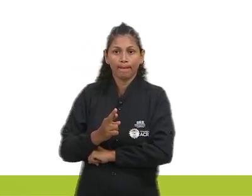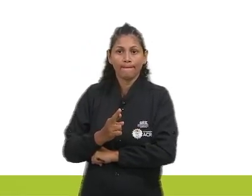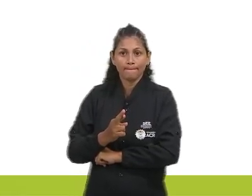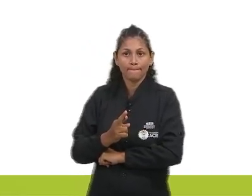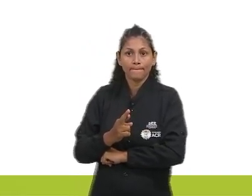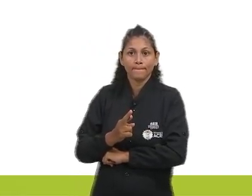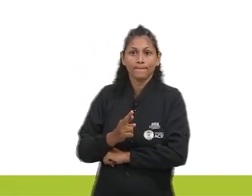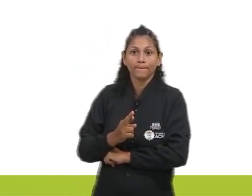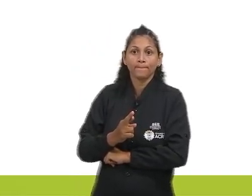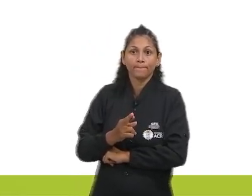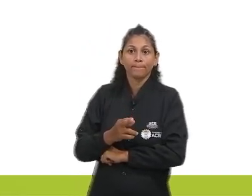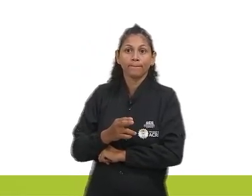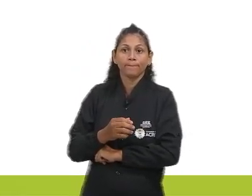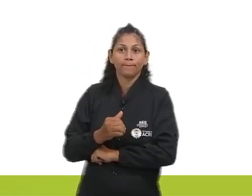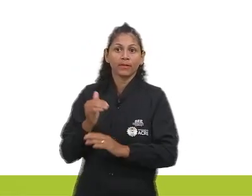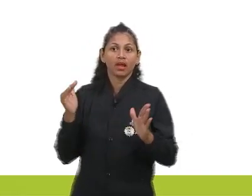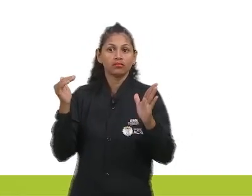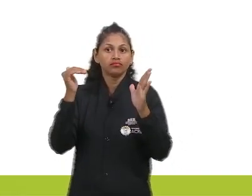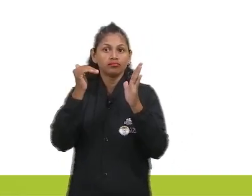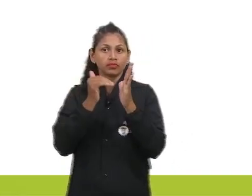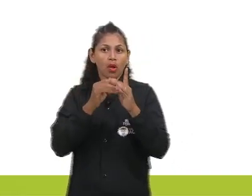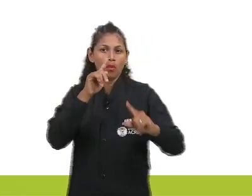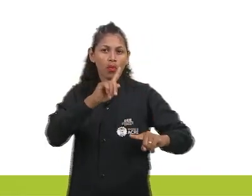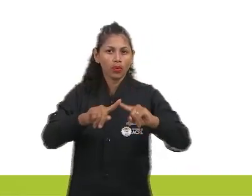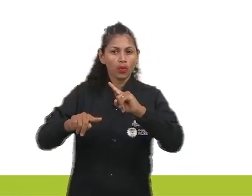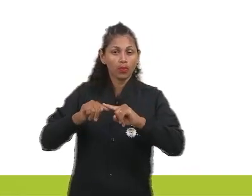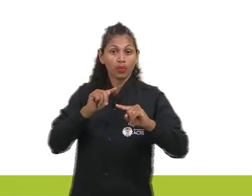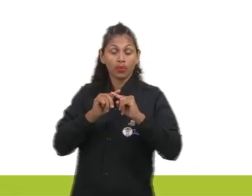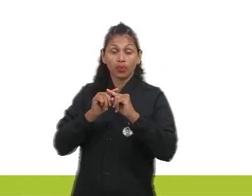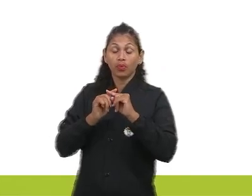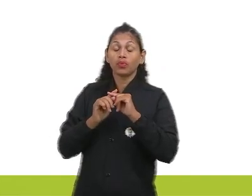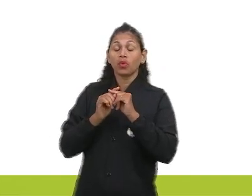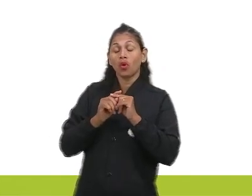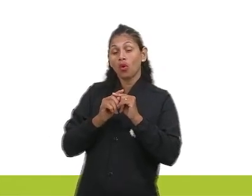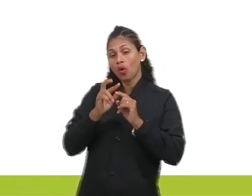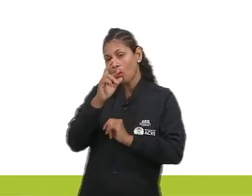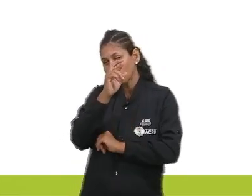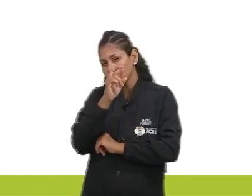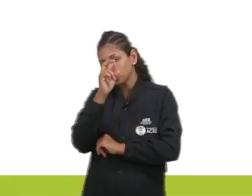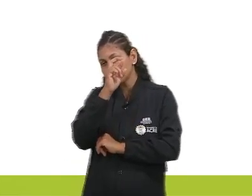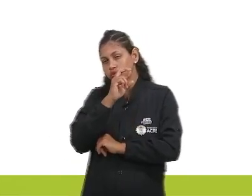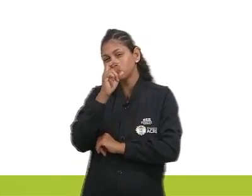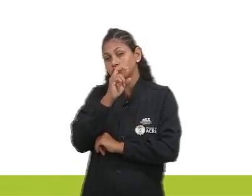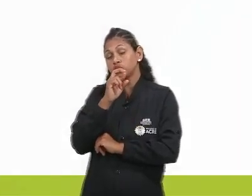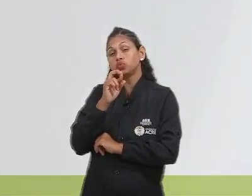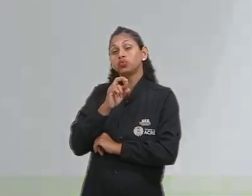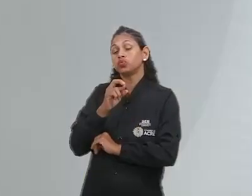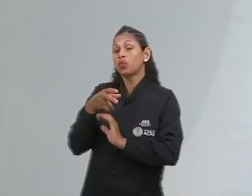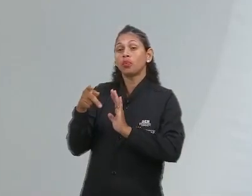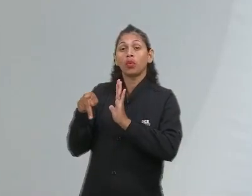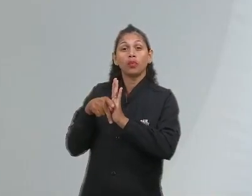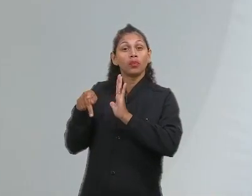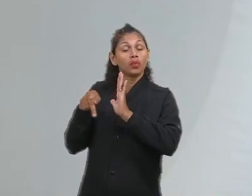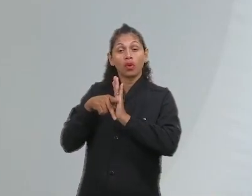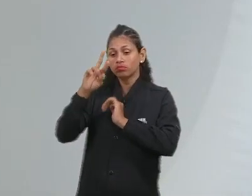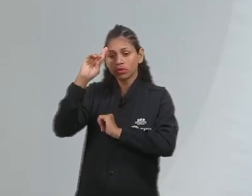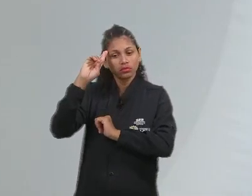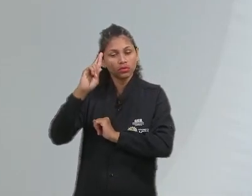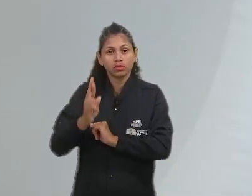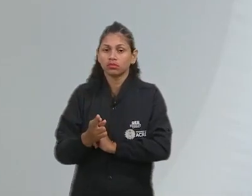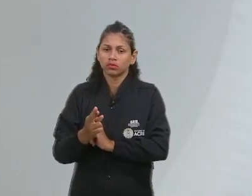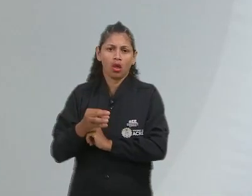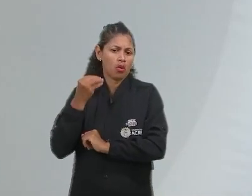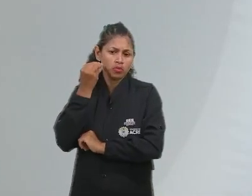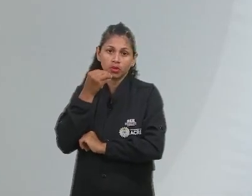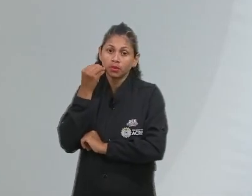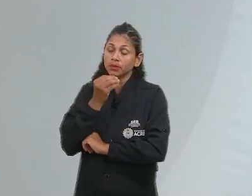que era material, era fruto de observações intelectuais da razão. Então, nada de optar pelo empirismo.